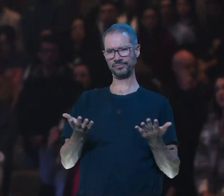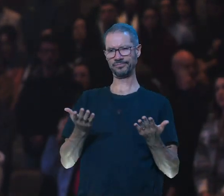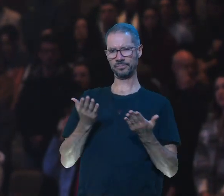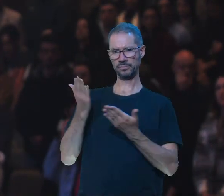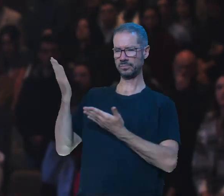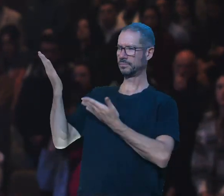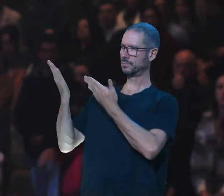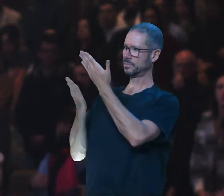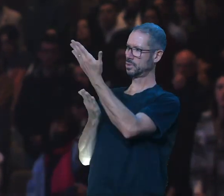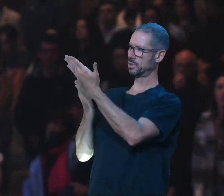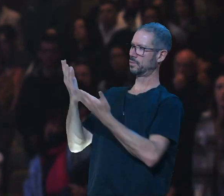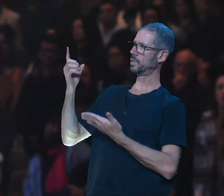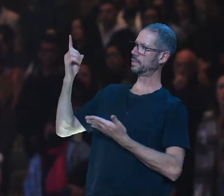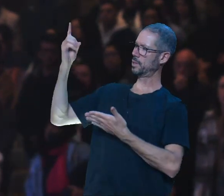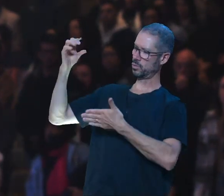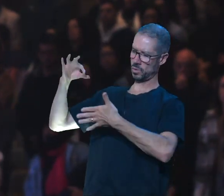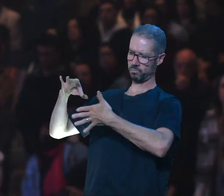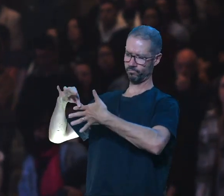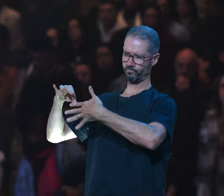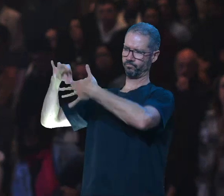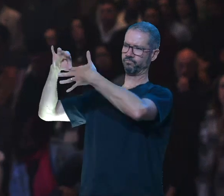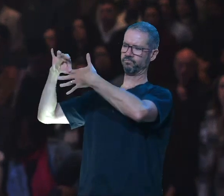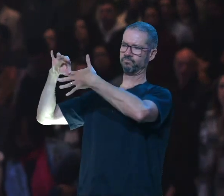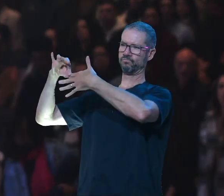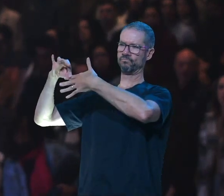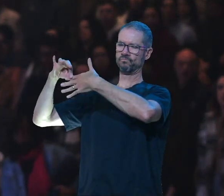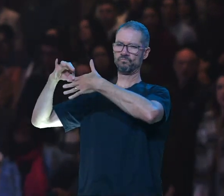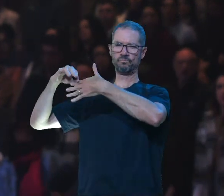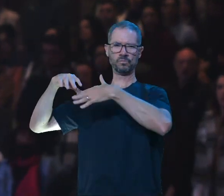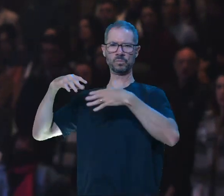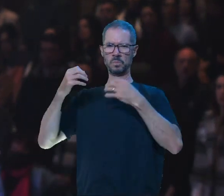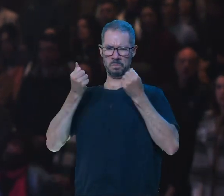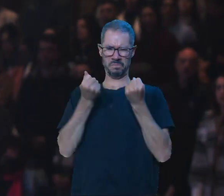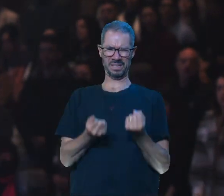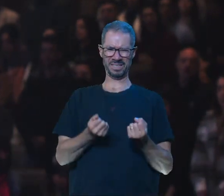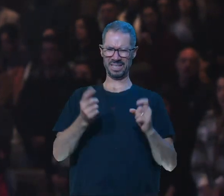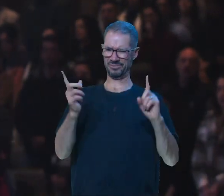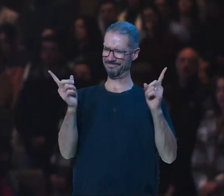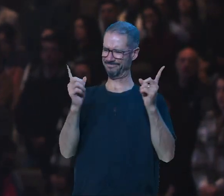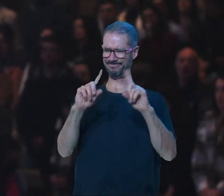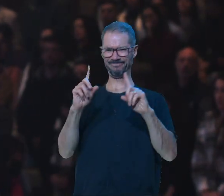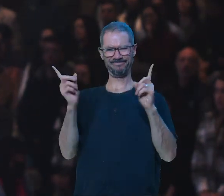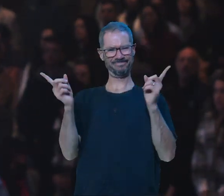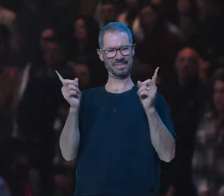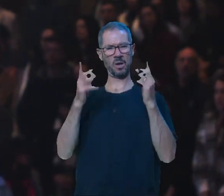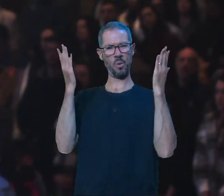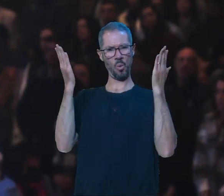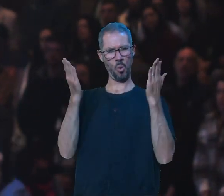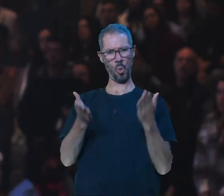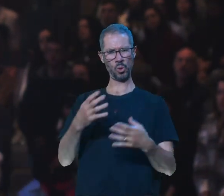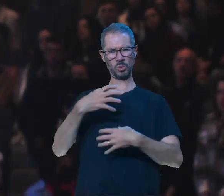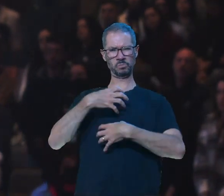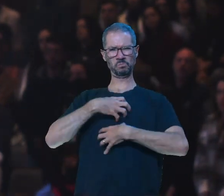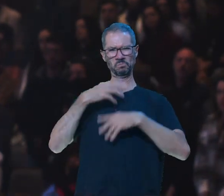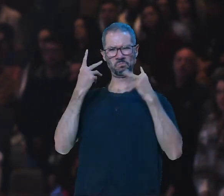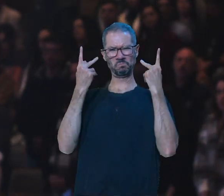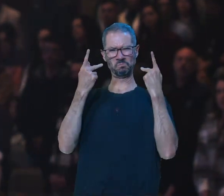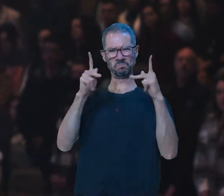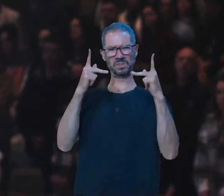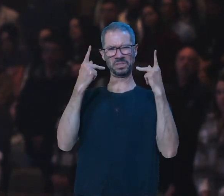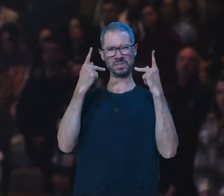Servir a Deus é um privilégio, não um fardo, muito menos um peso. Mas hoje, ouvindo essa mensagem, quem sabe você